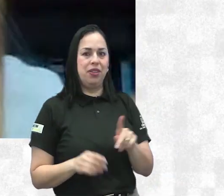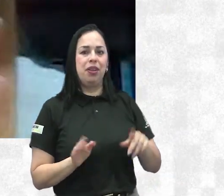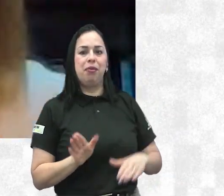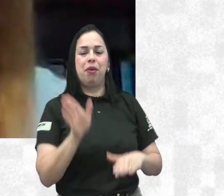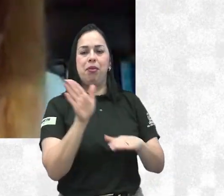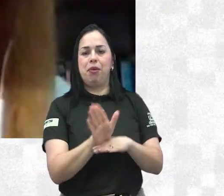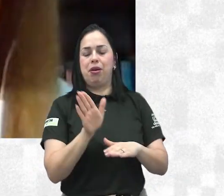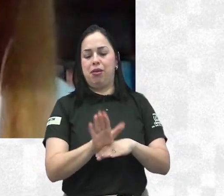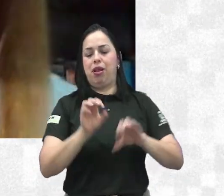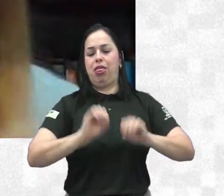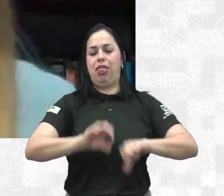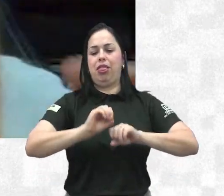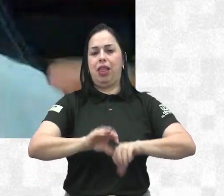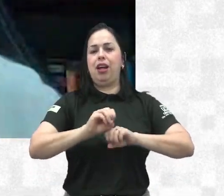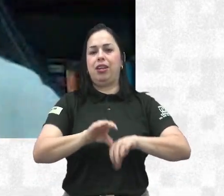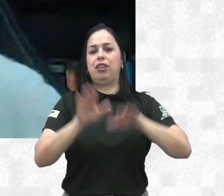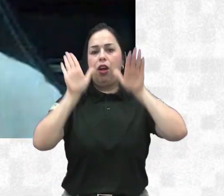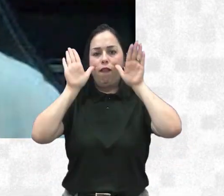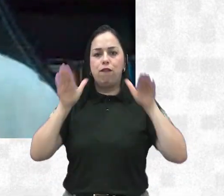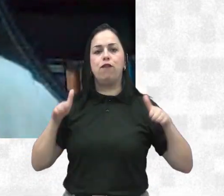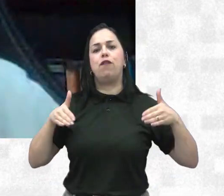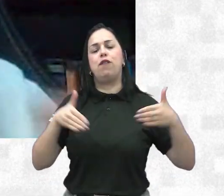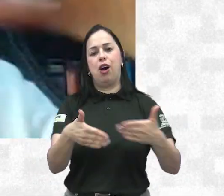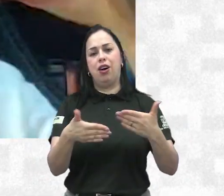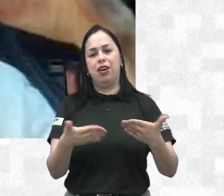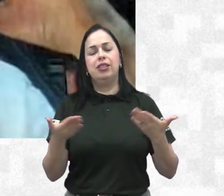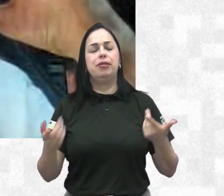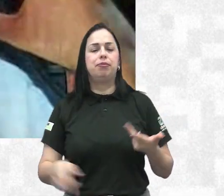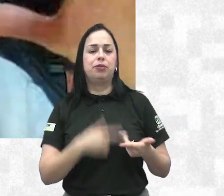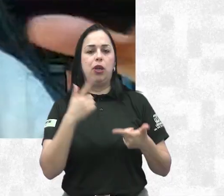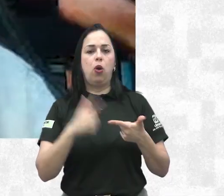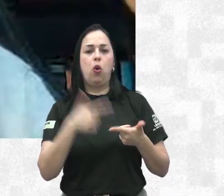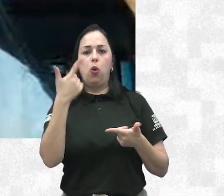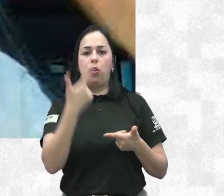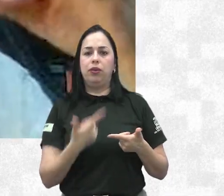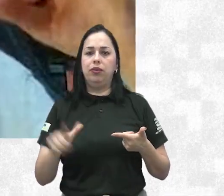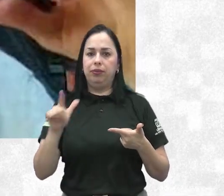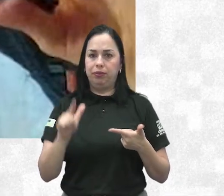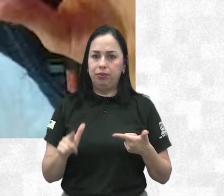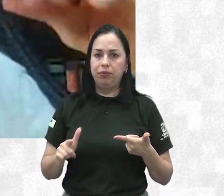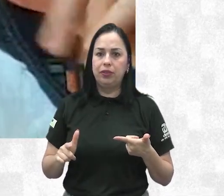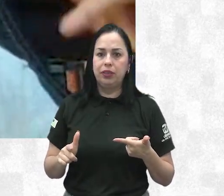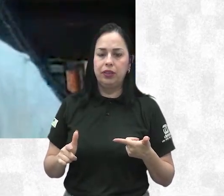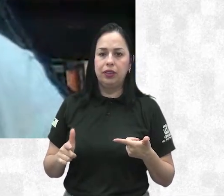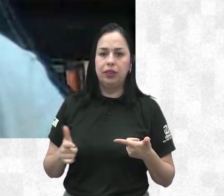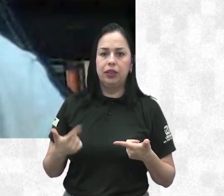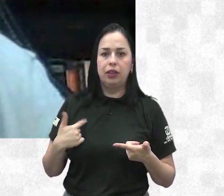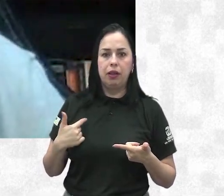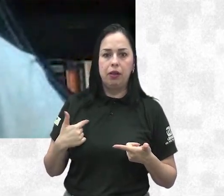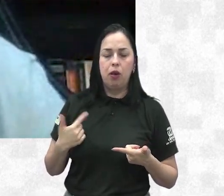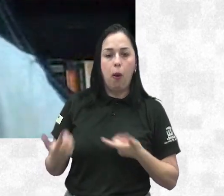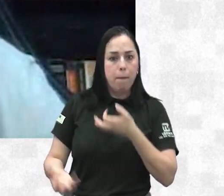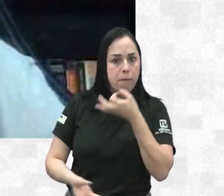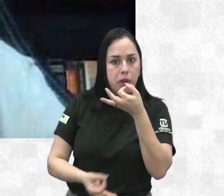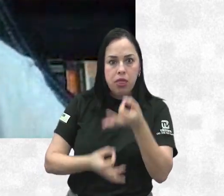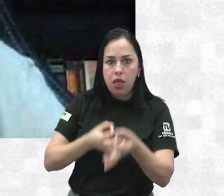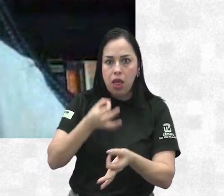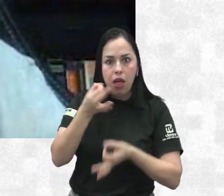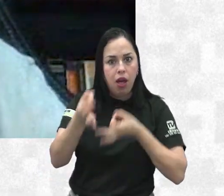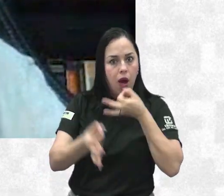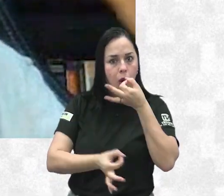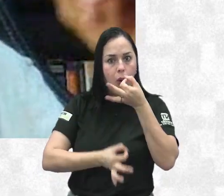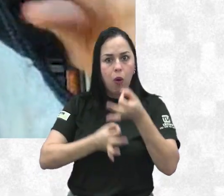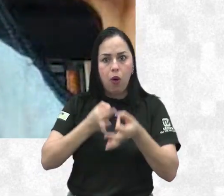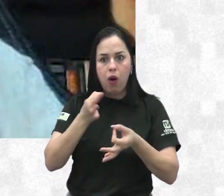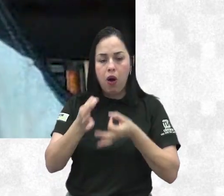professor pode e deve ensinar, focar seu ensino nisso. Outra coisa, pensamento crítico